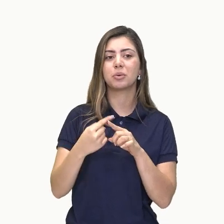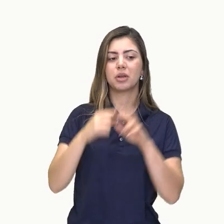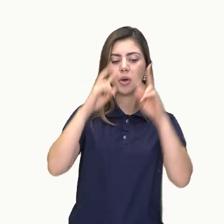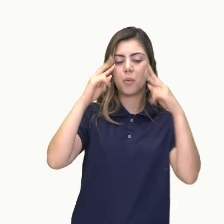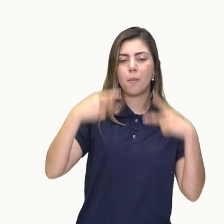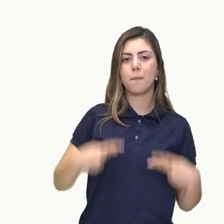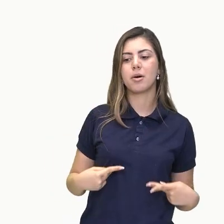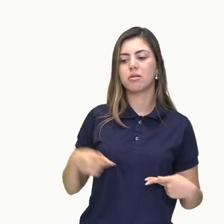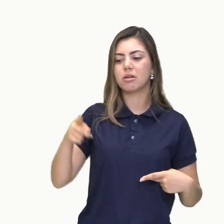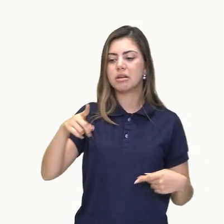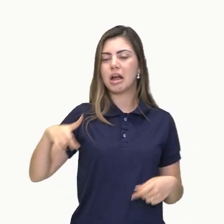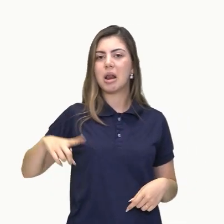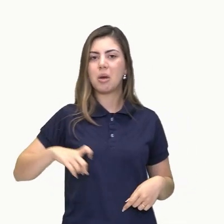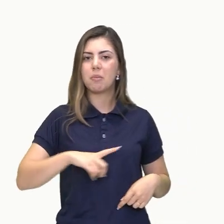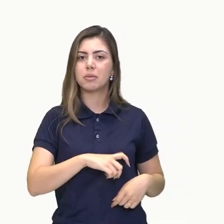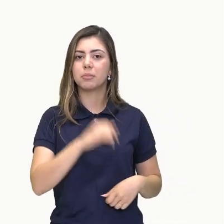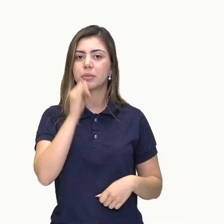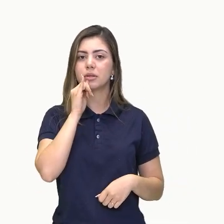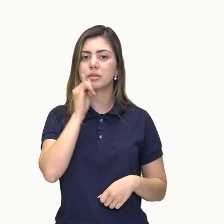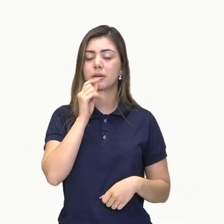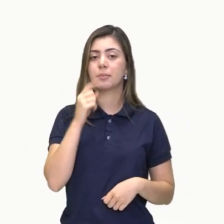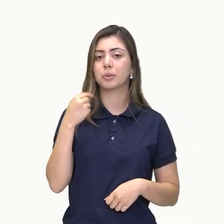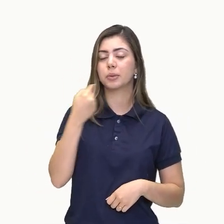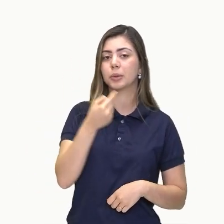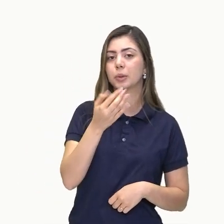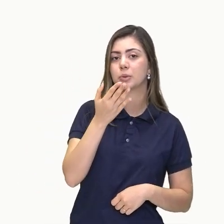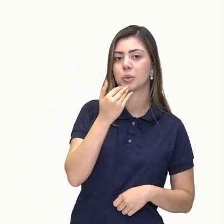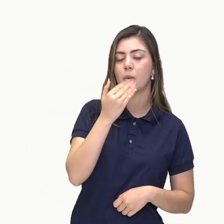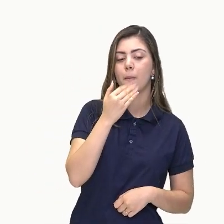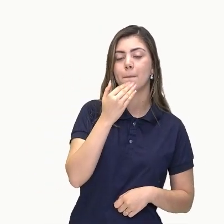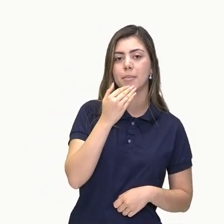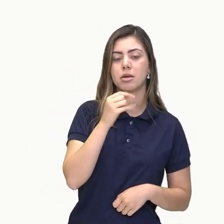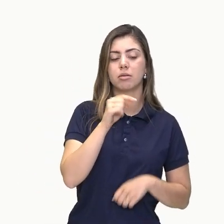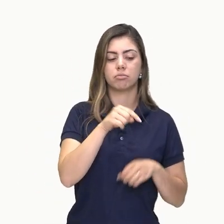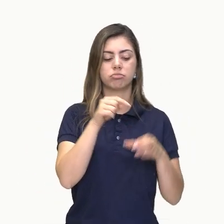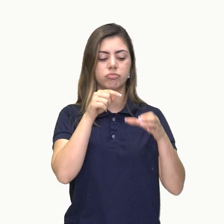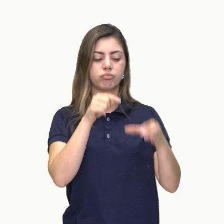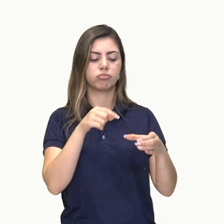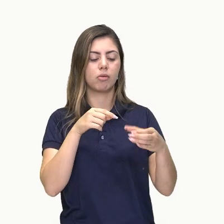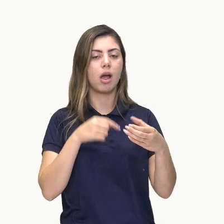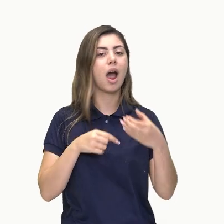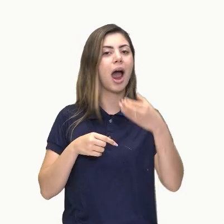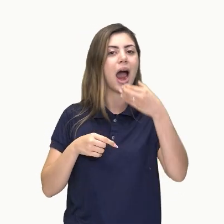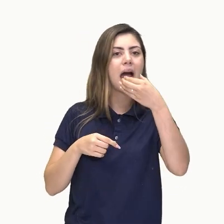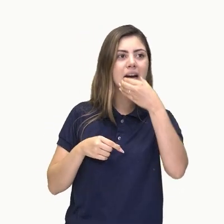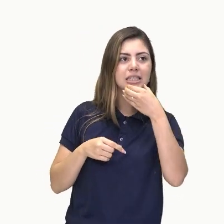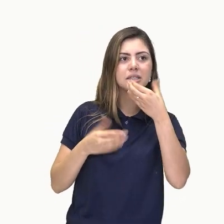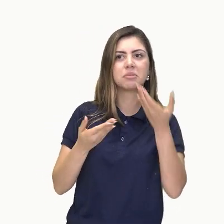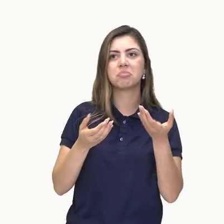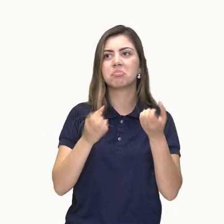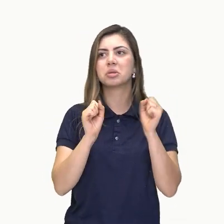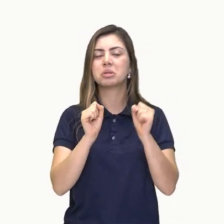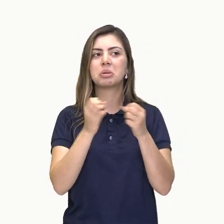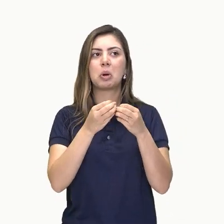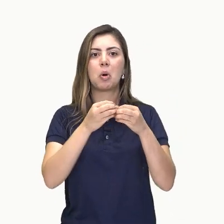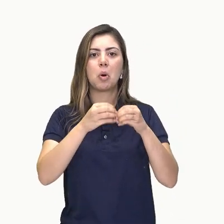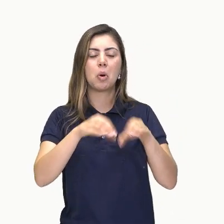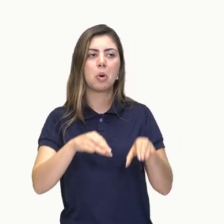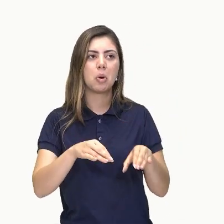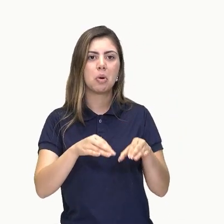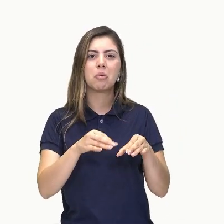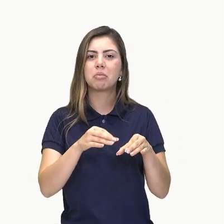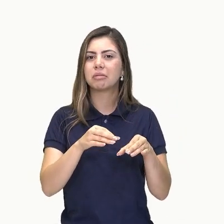Se a gente vai ali se alimentar de algo que esteja contaminado, né, com o ovo ou uma larva